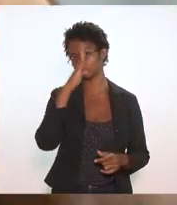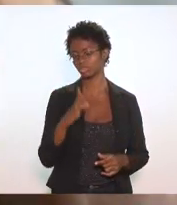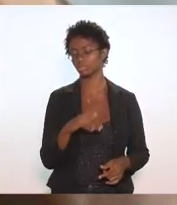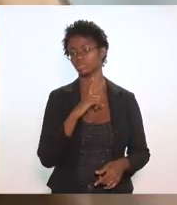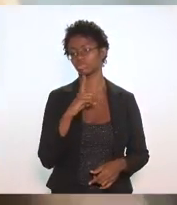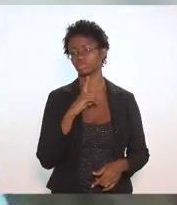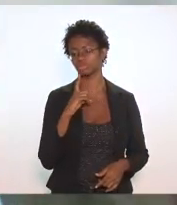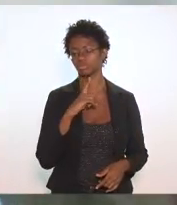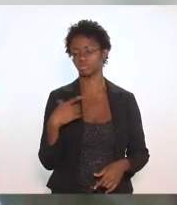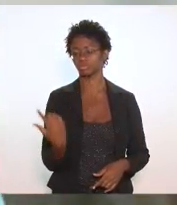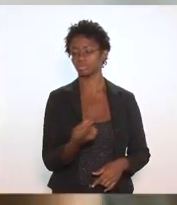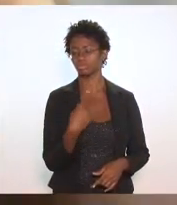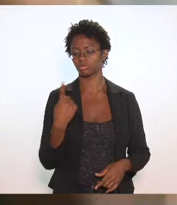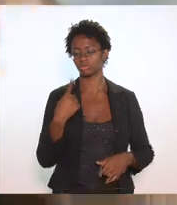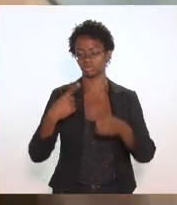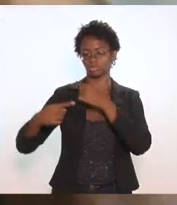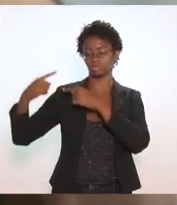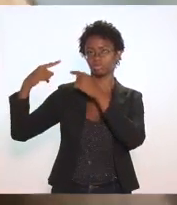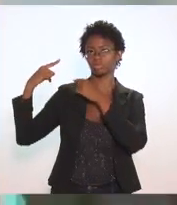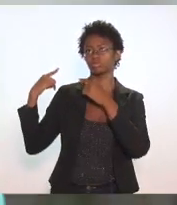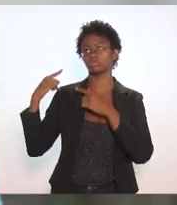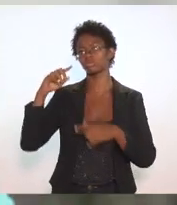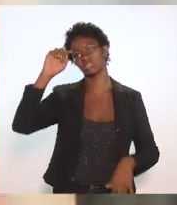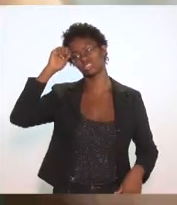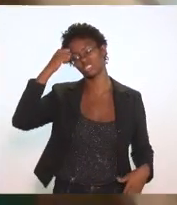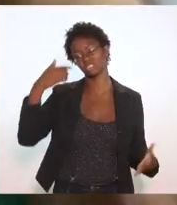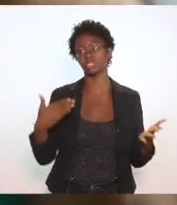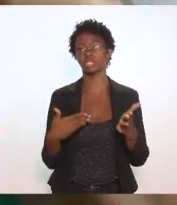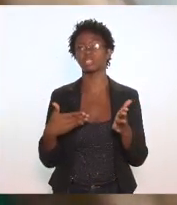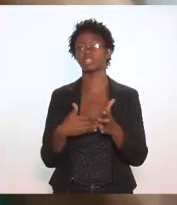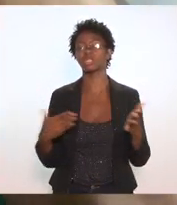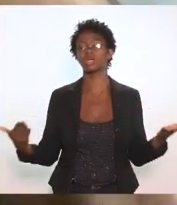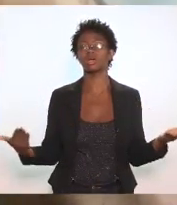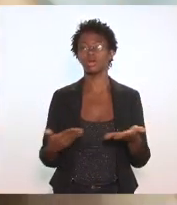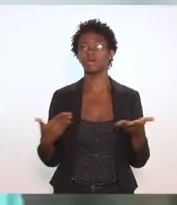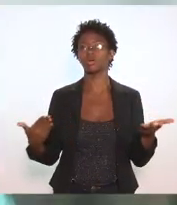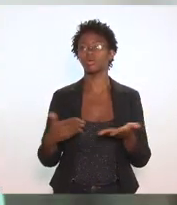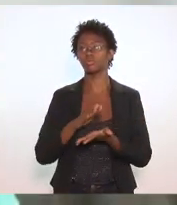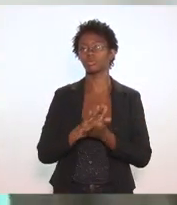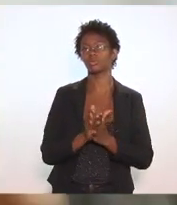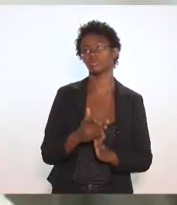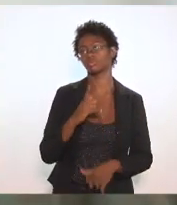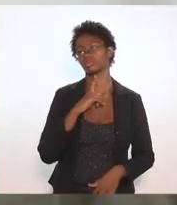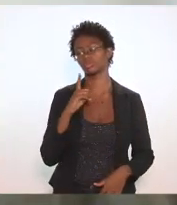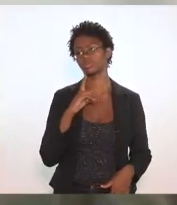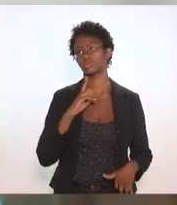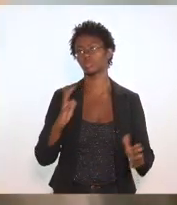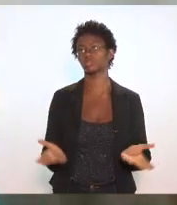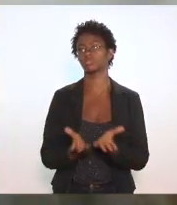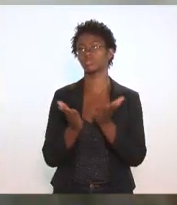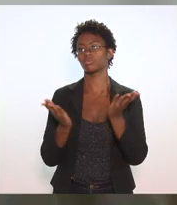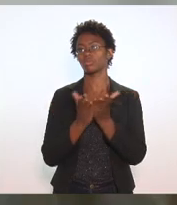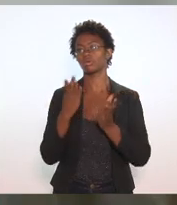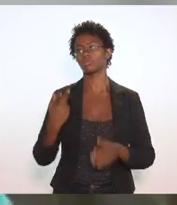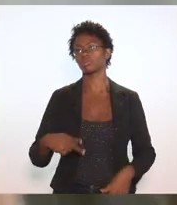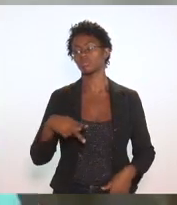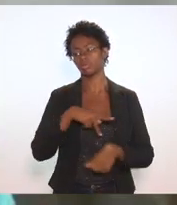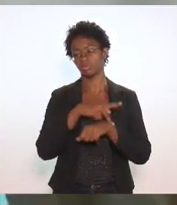nossa raça negra, que até hoje é discriminada, que até hoje são os mais pobres desse país. Mas, ao mesmo